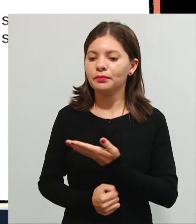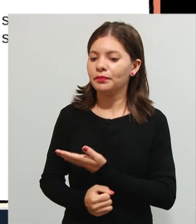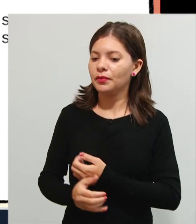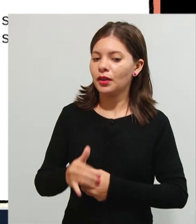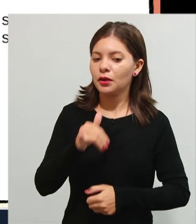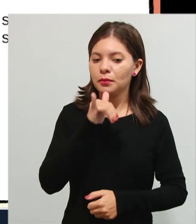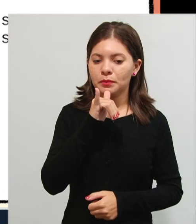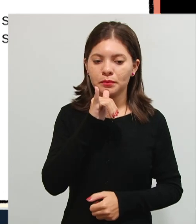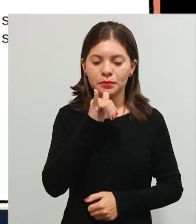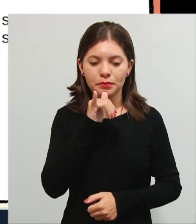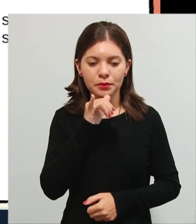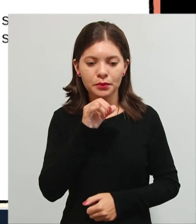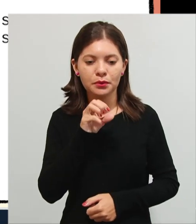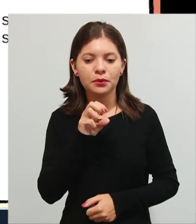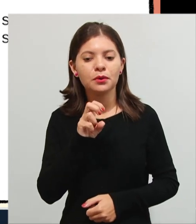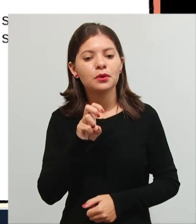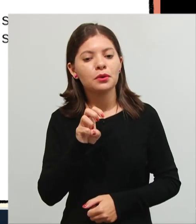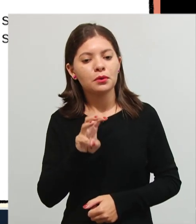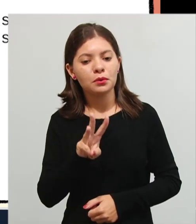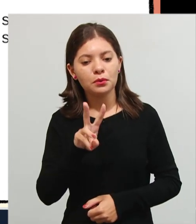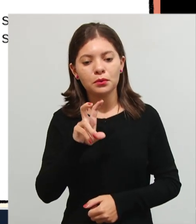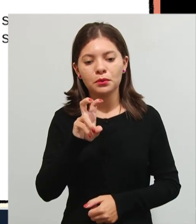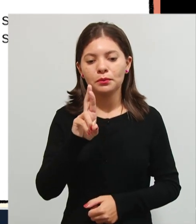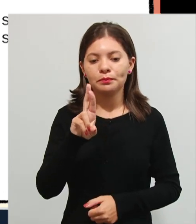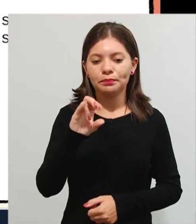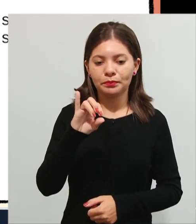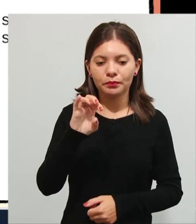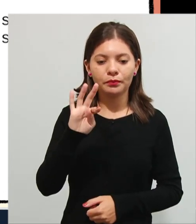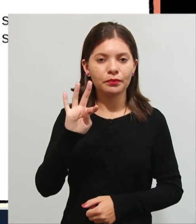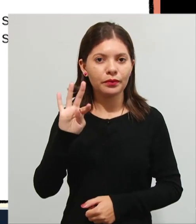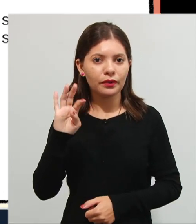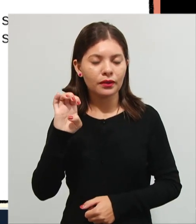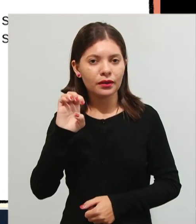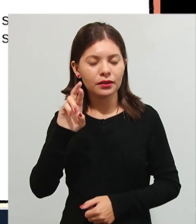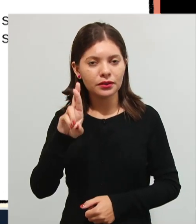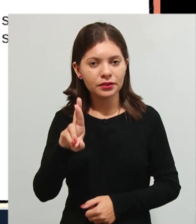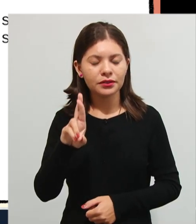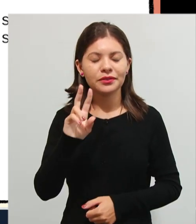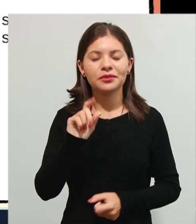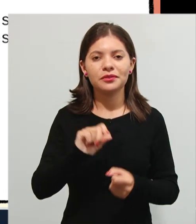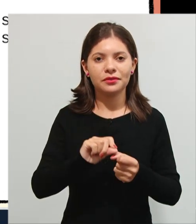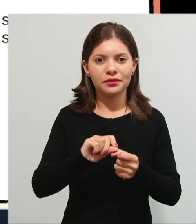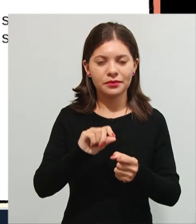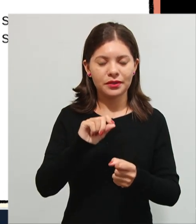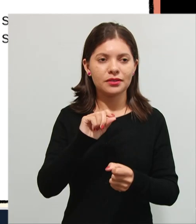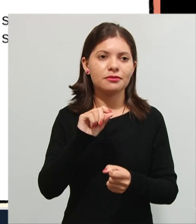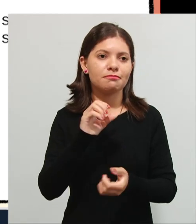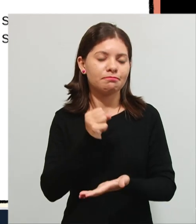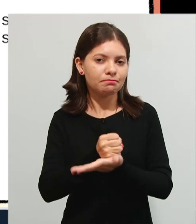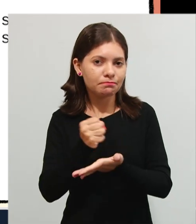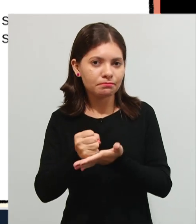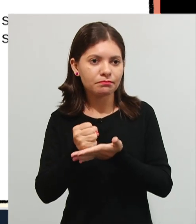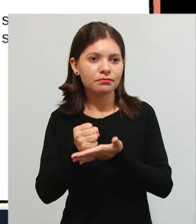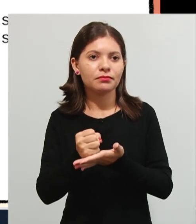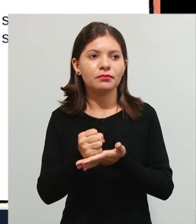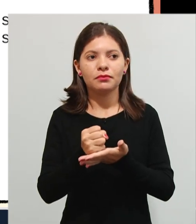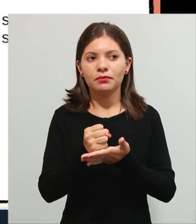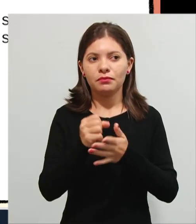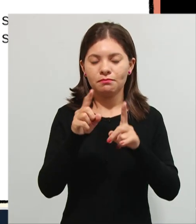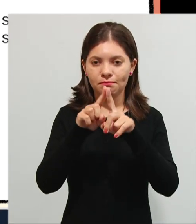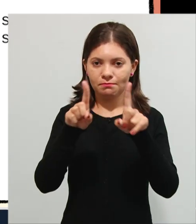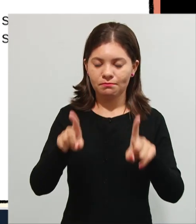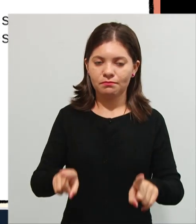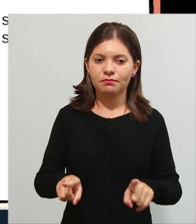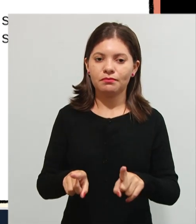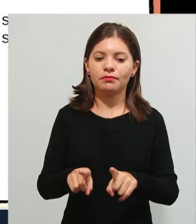programas similares ao do pacote Office. Por exemplo, o Writer, que ele é similar ao Word, ou seja, aqui a